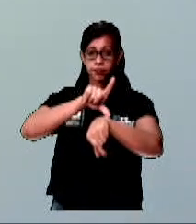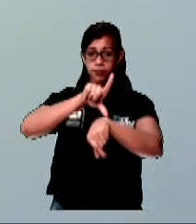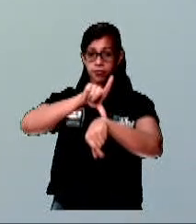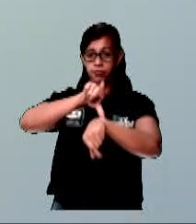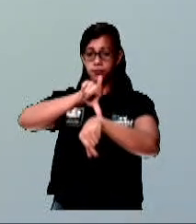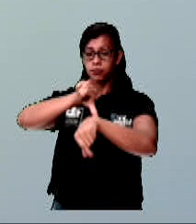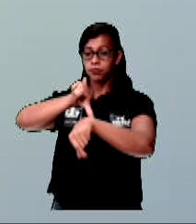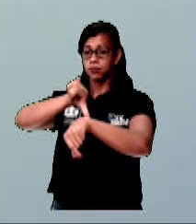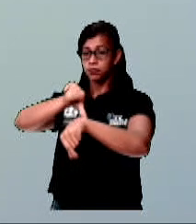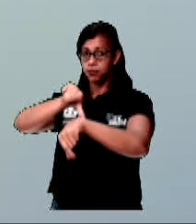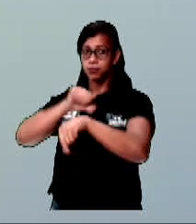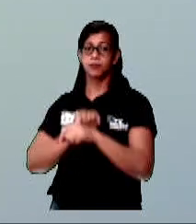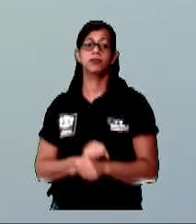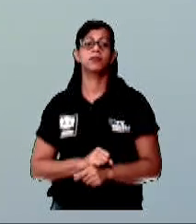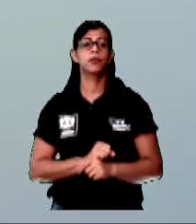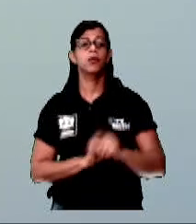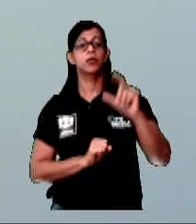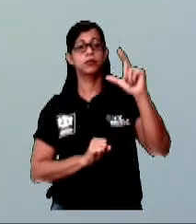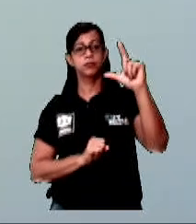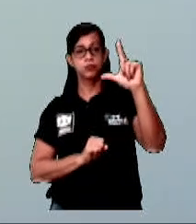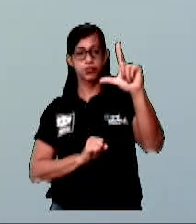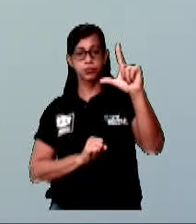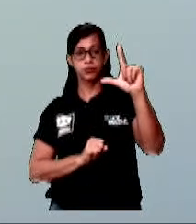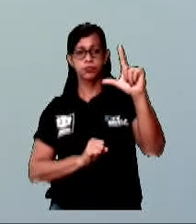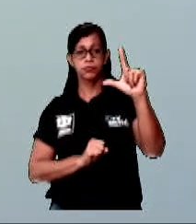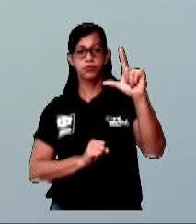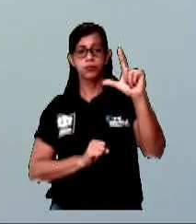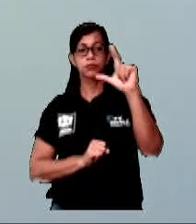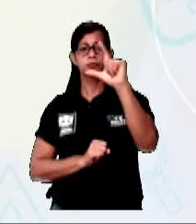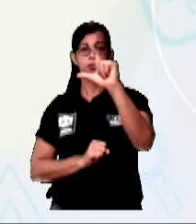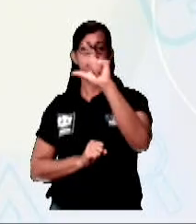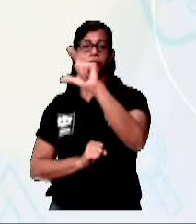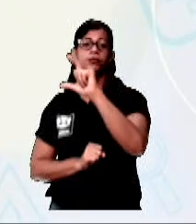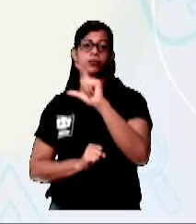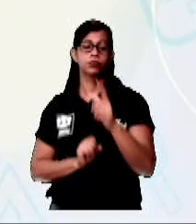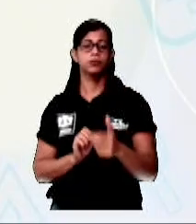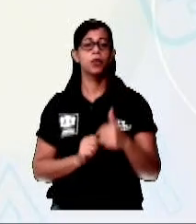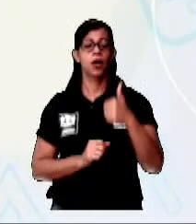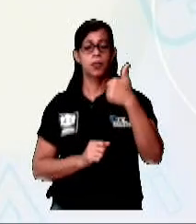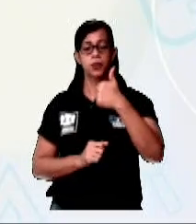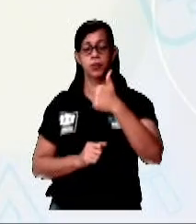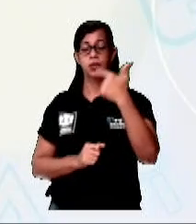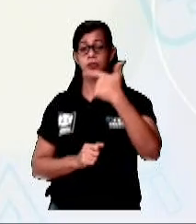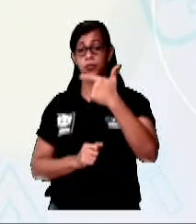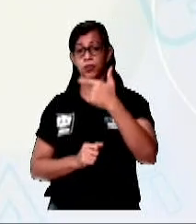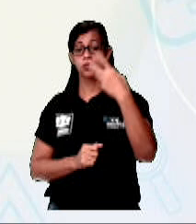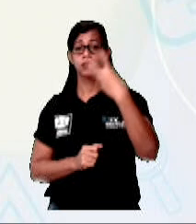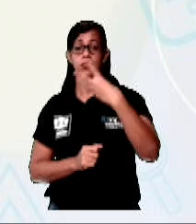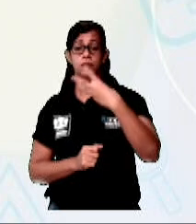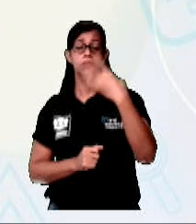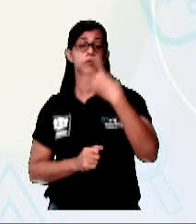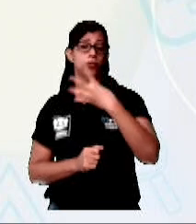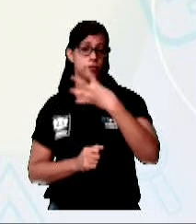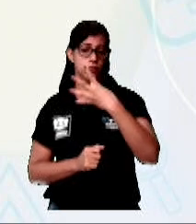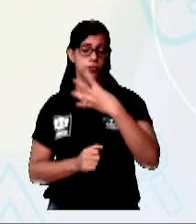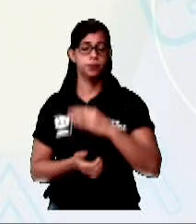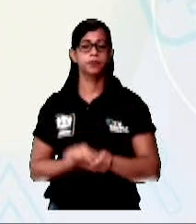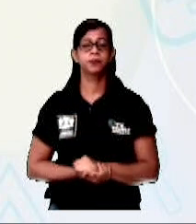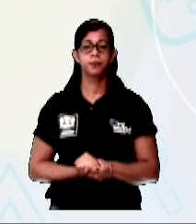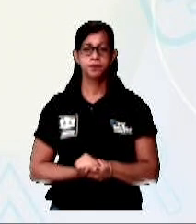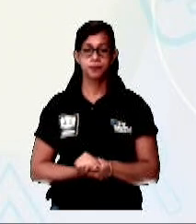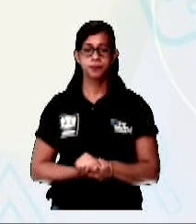começar a partir desse, ó, e vai no sentido contrário, né? Primeiro, segundo, terceiro e quarto quadrante,